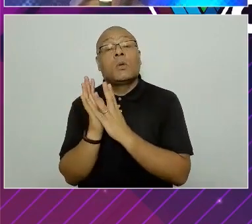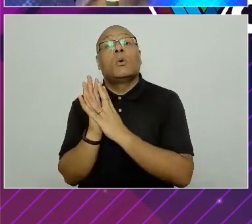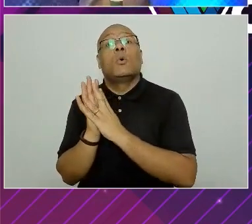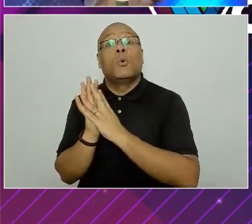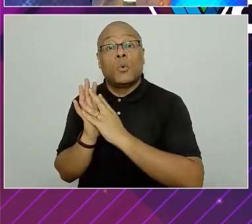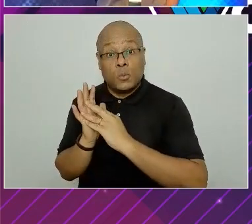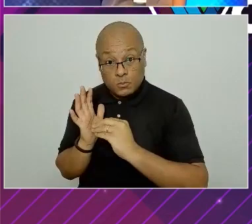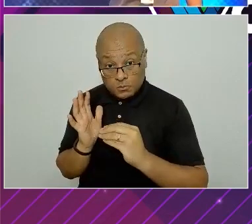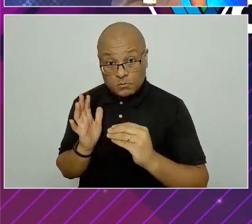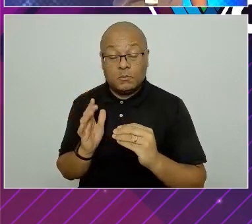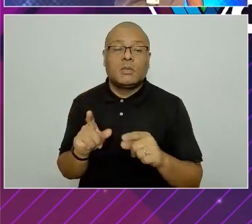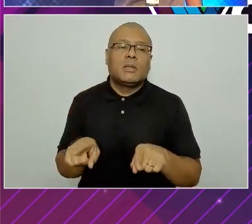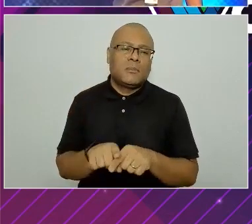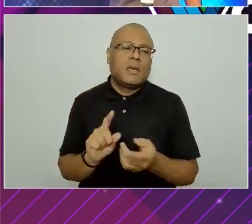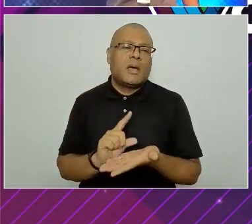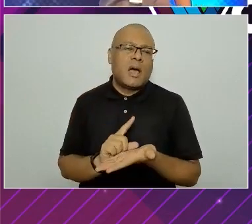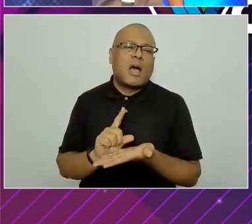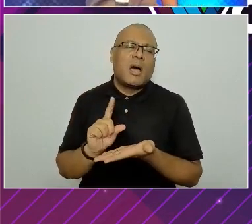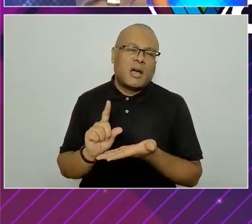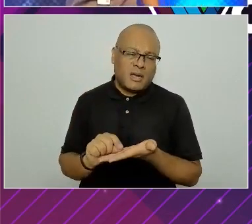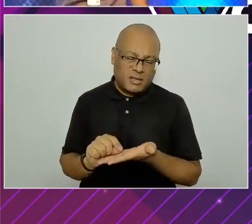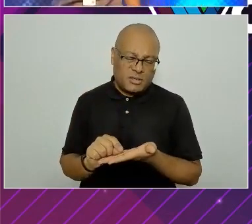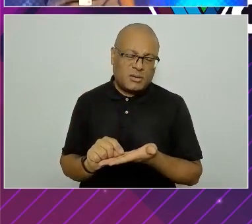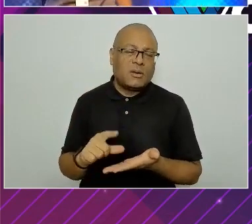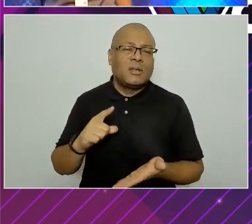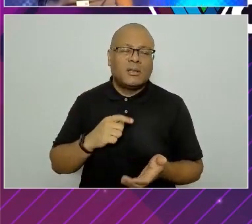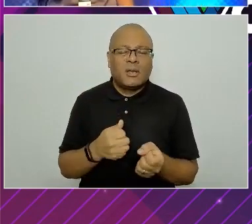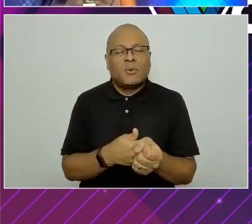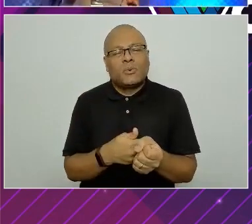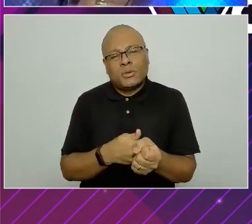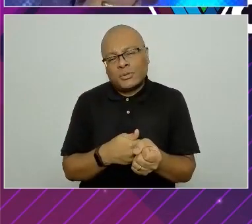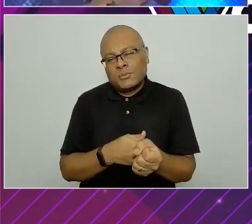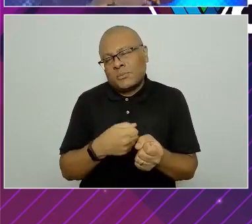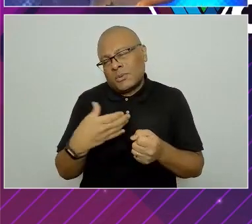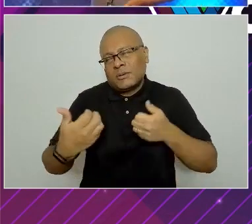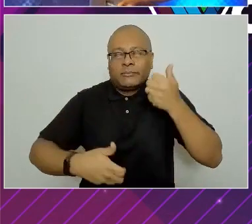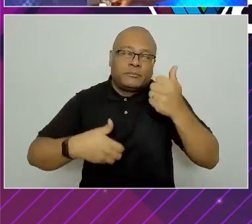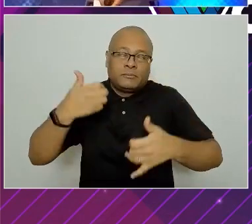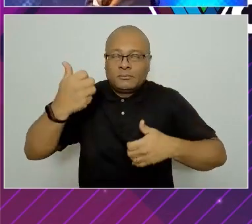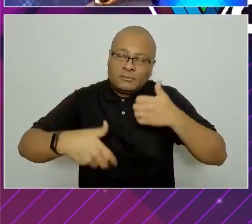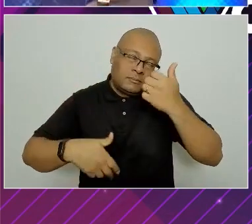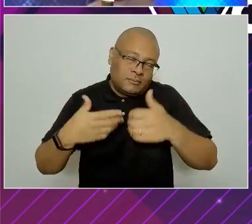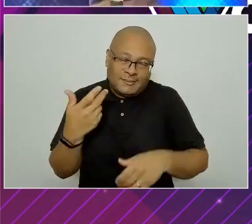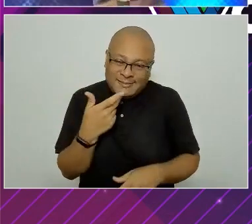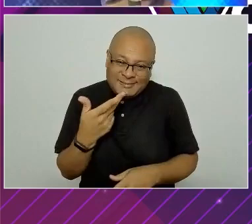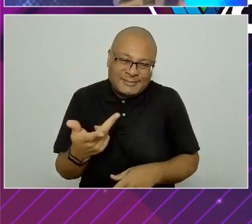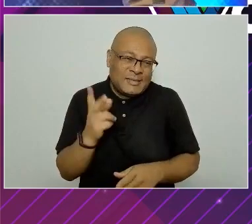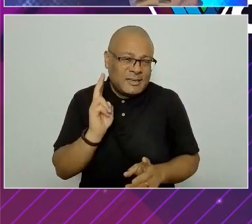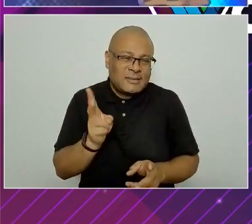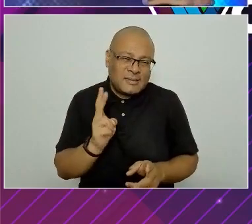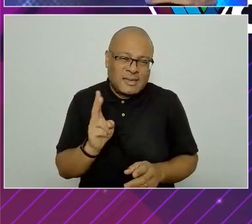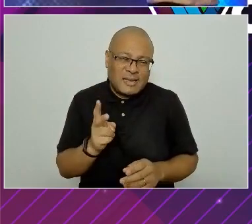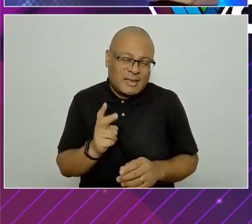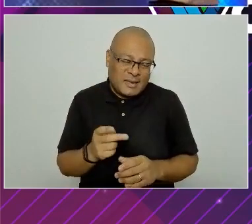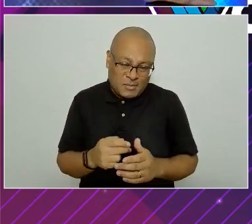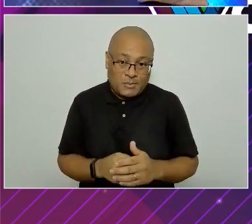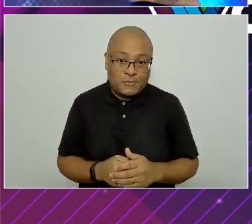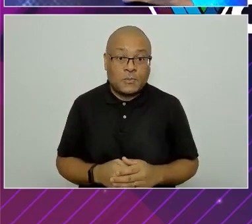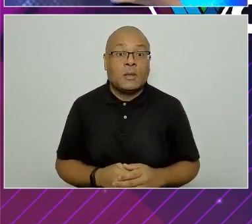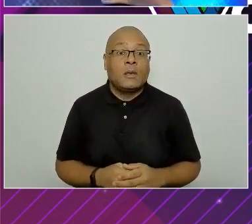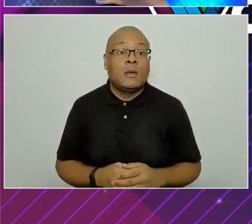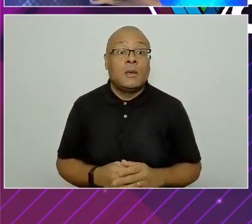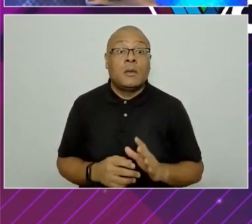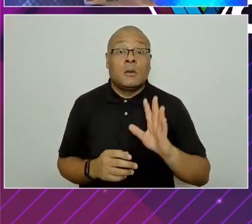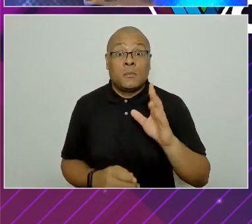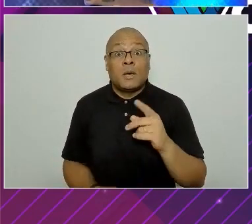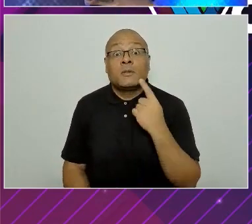de alguns artigos. Minhas palestras são cheias de spoiler, eu até nem gosto, vou parar de falar, porque senão eu já vou adiantar outros slides. Mas vocês